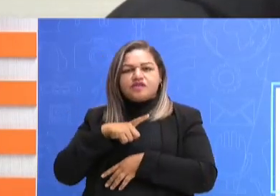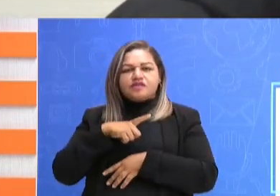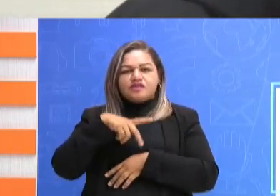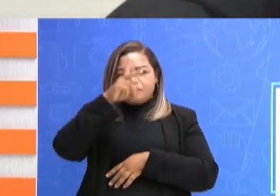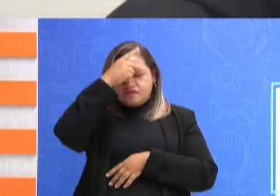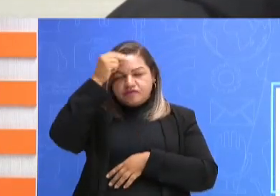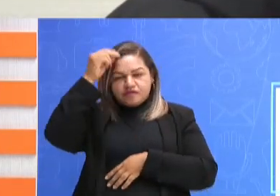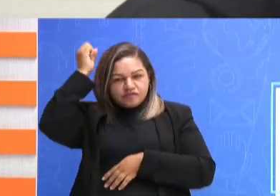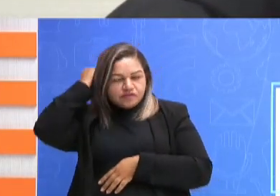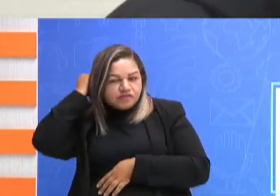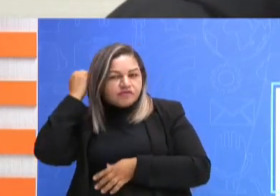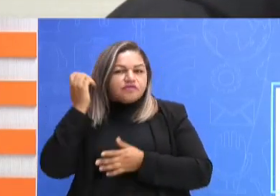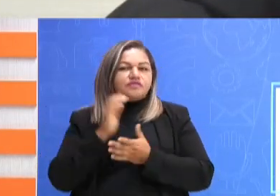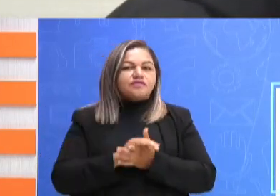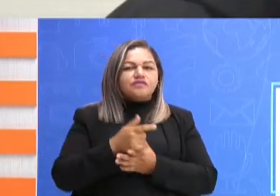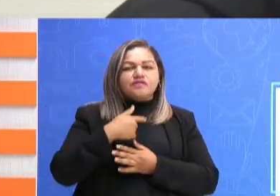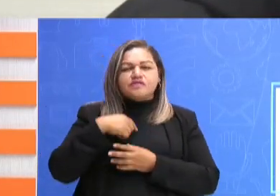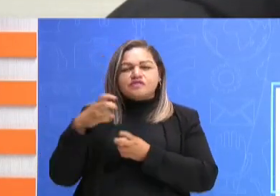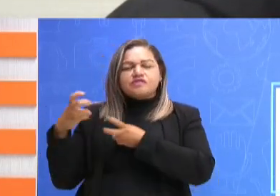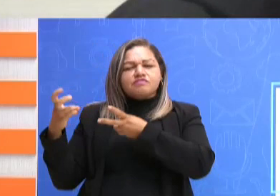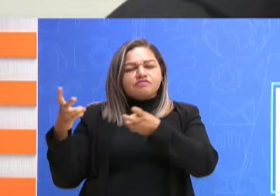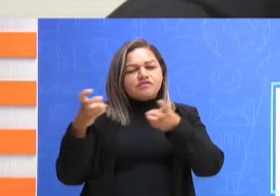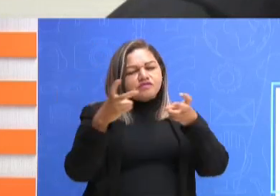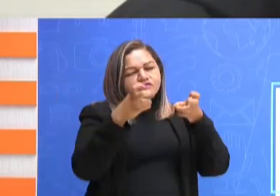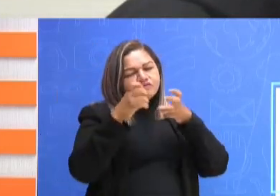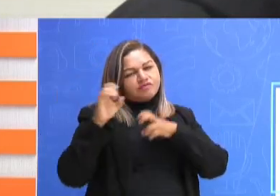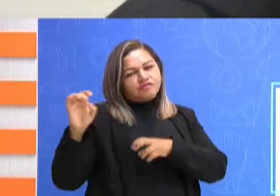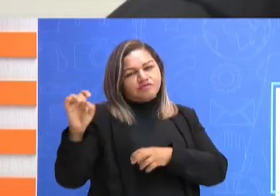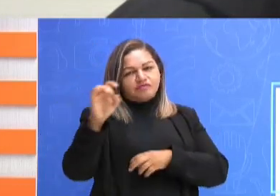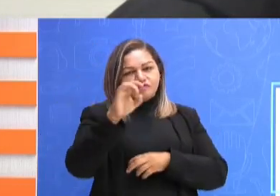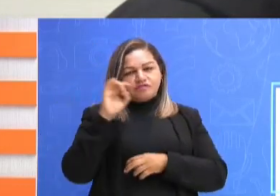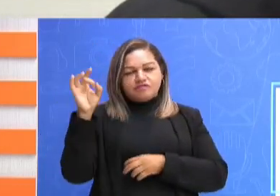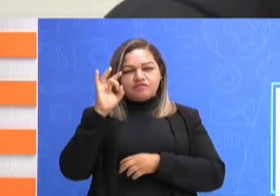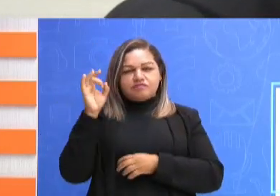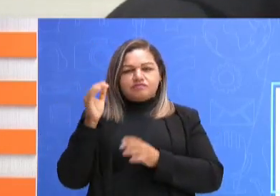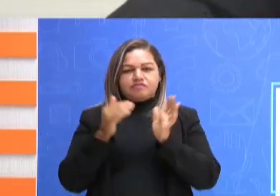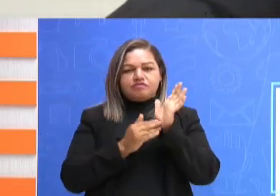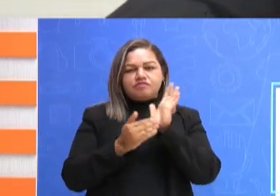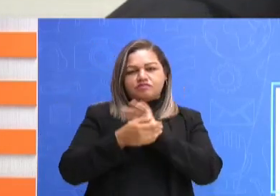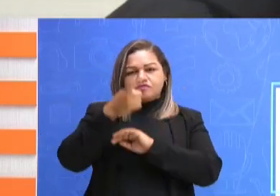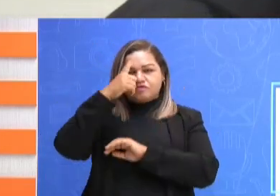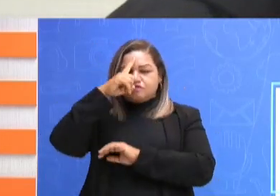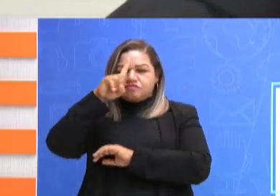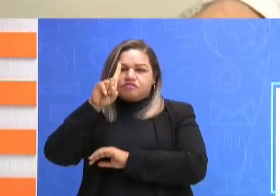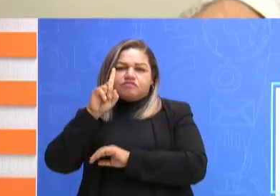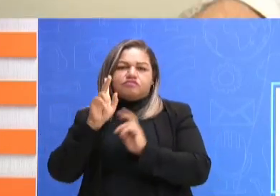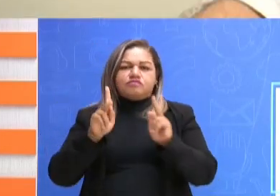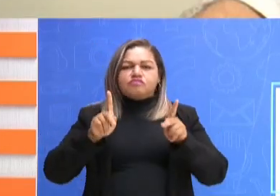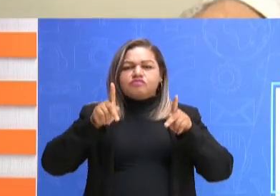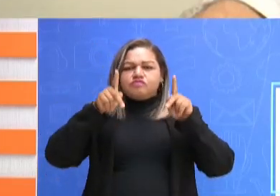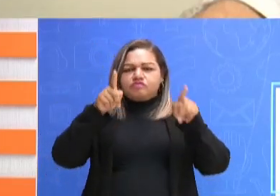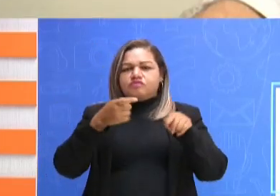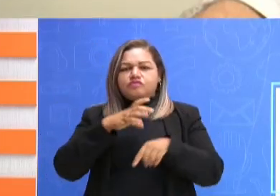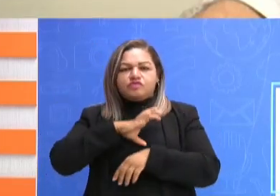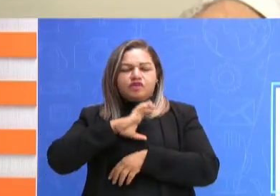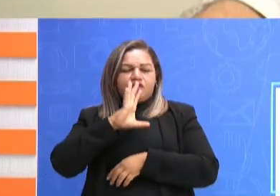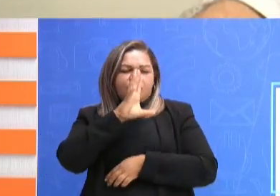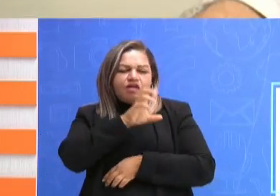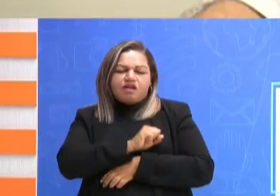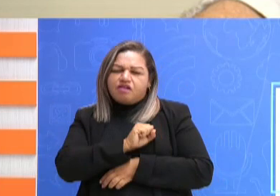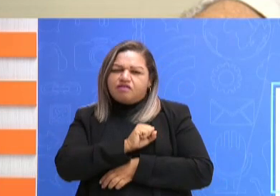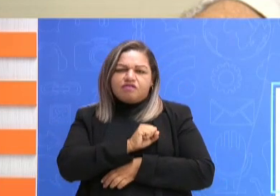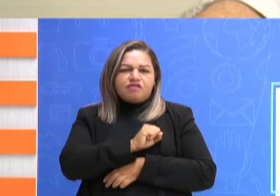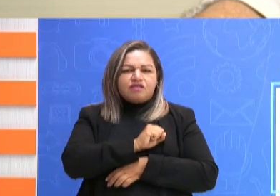ele é grande e eu tenho percebido isso a cada dia, sobretudo nesses últimos dias, o quanto o povo de Caxias